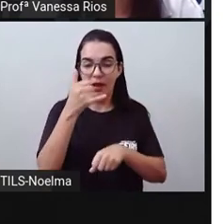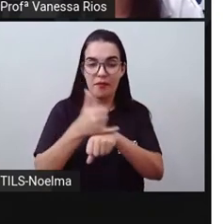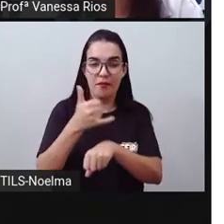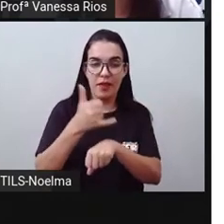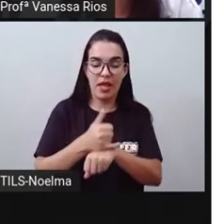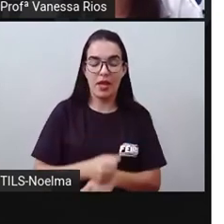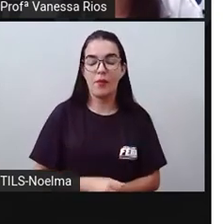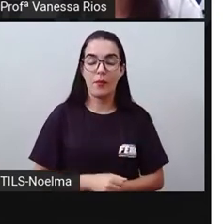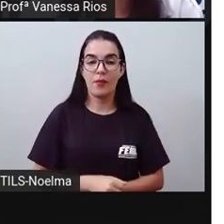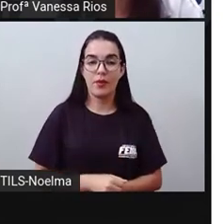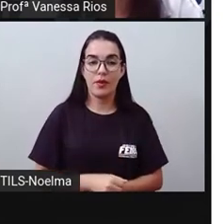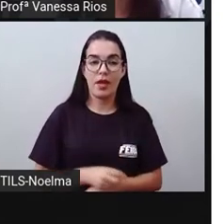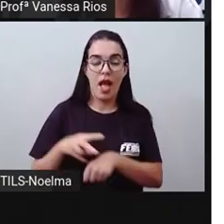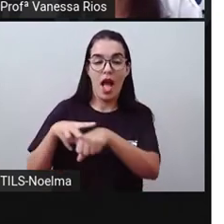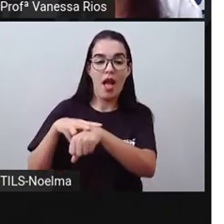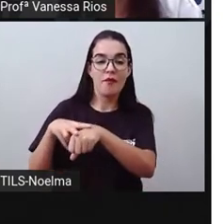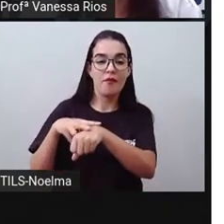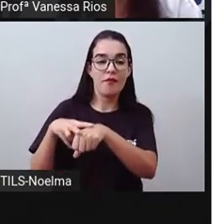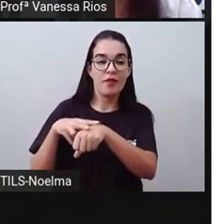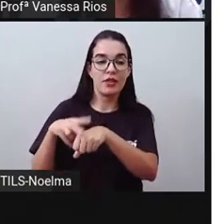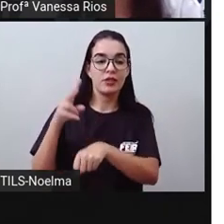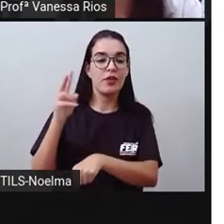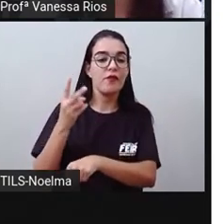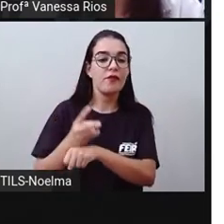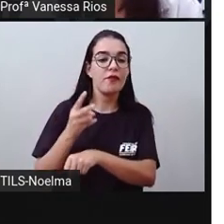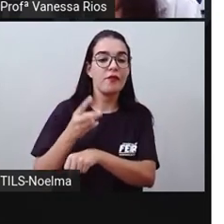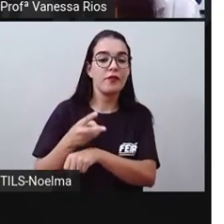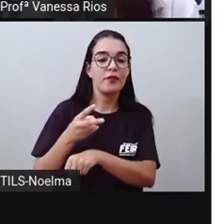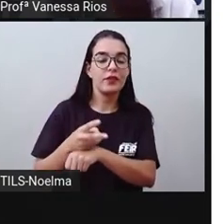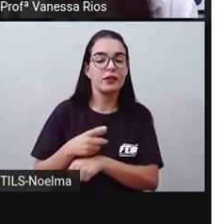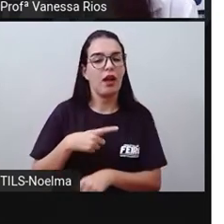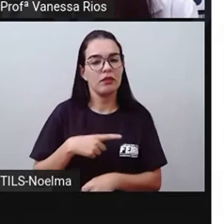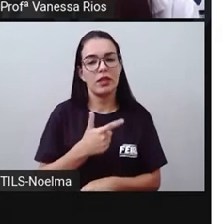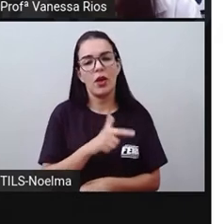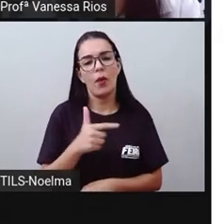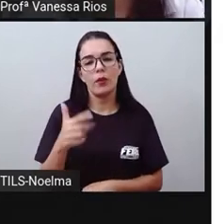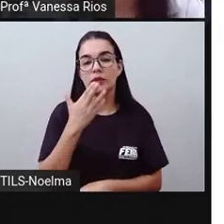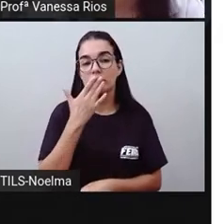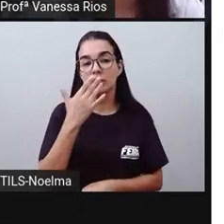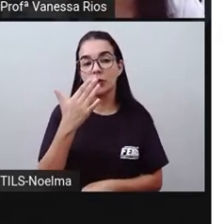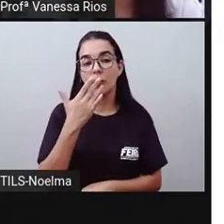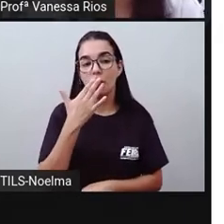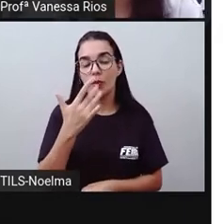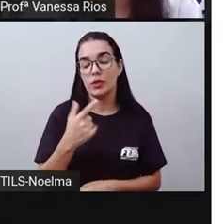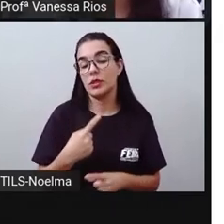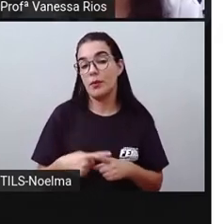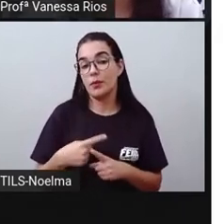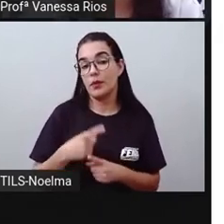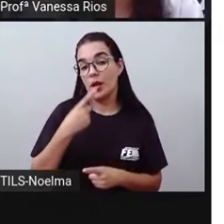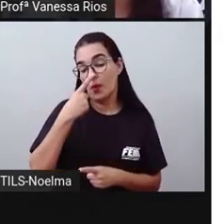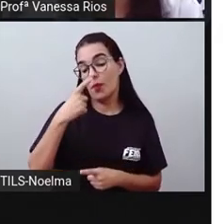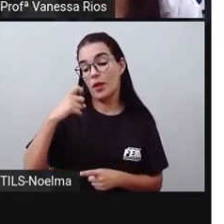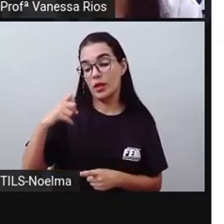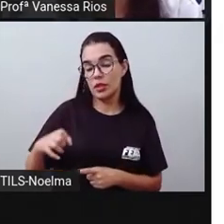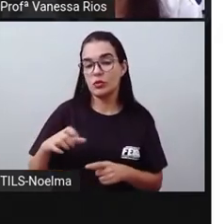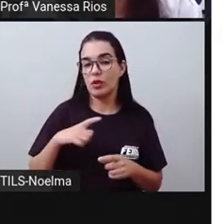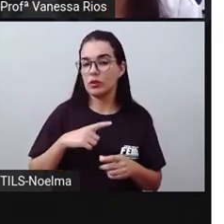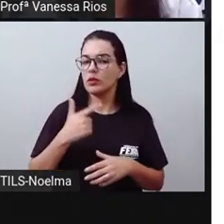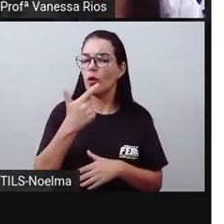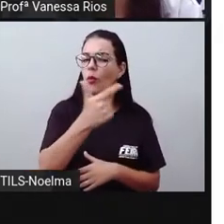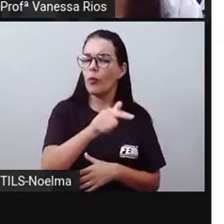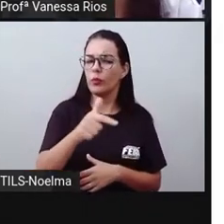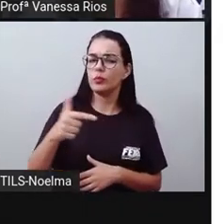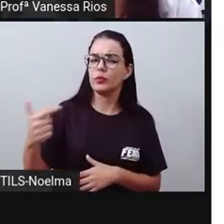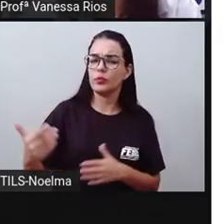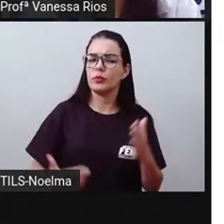metal, a verde vidro, e aí existem outras cores, porque os lixos, né, passam aí desses materiais,